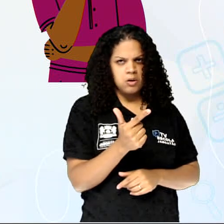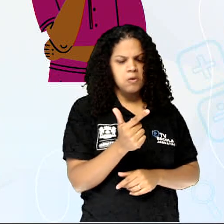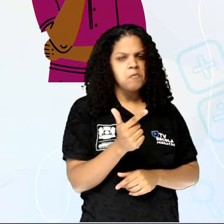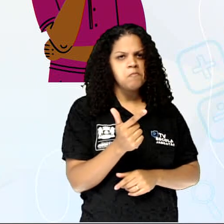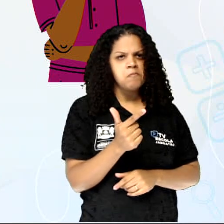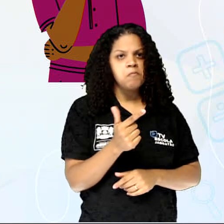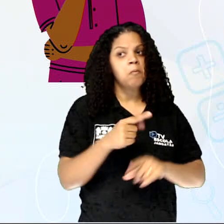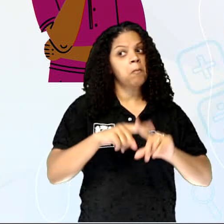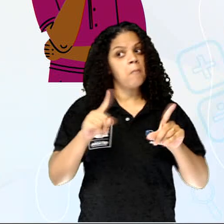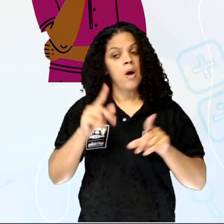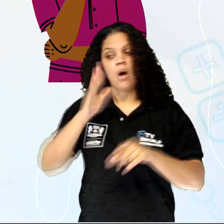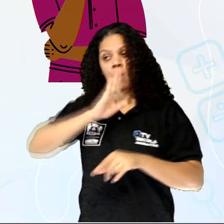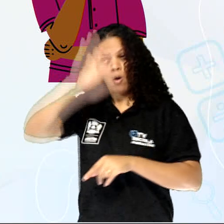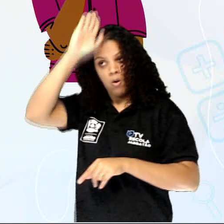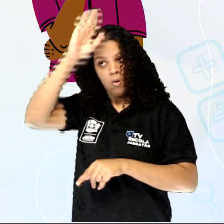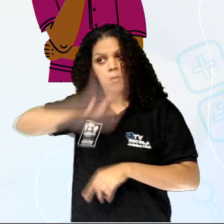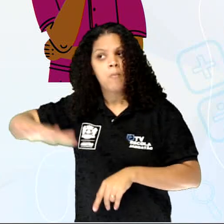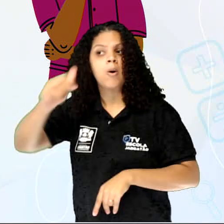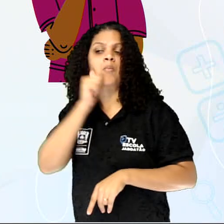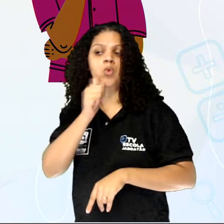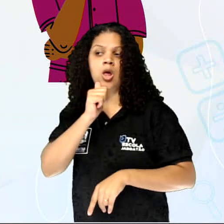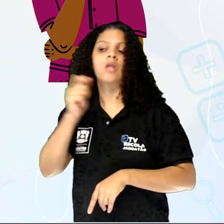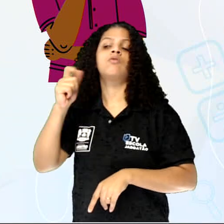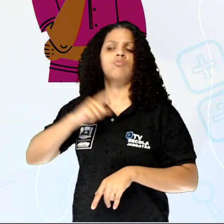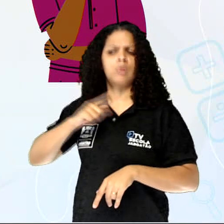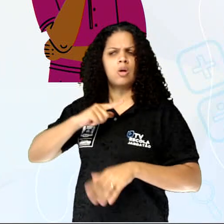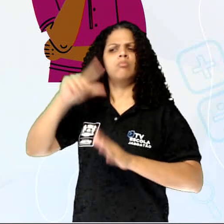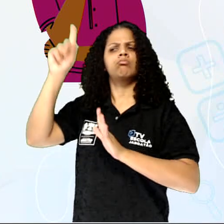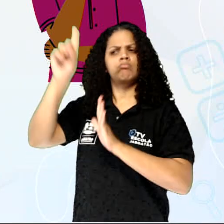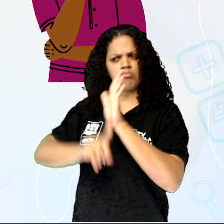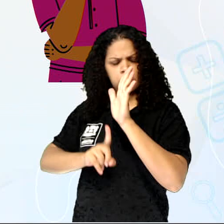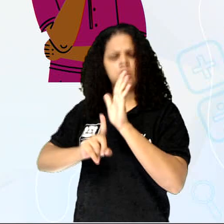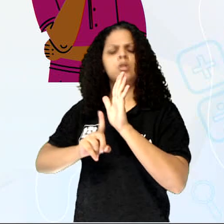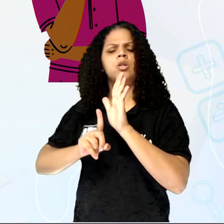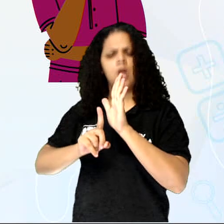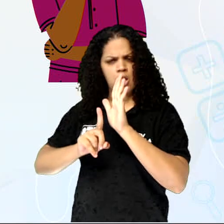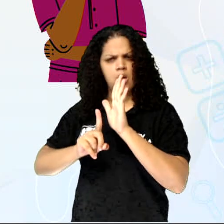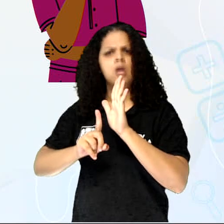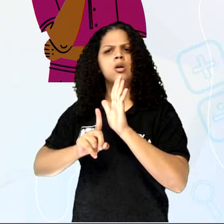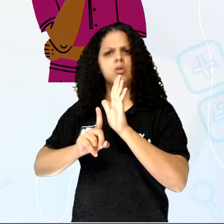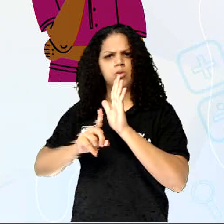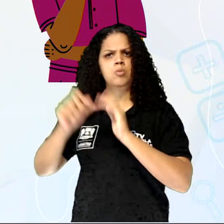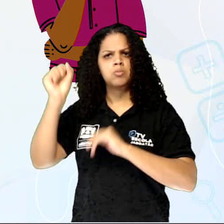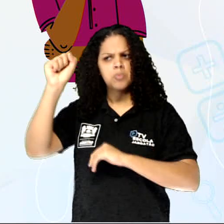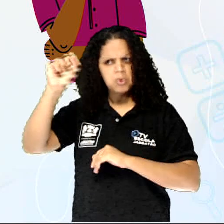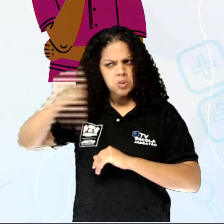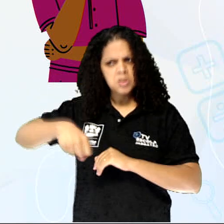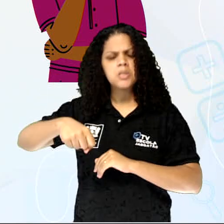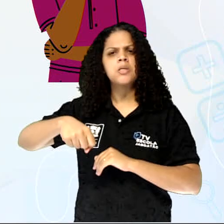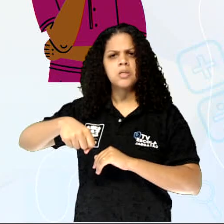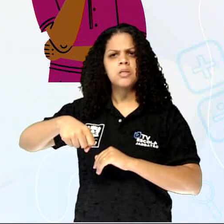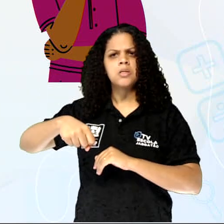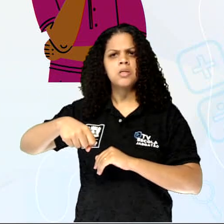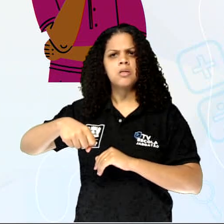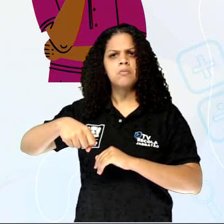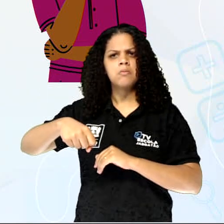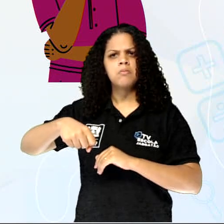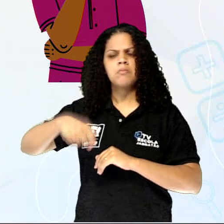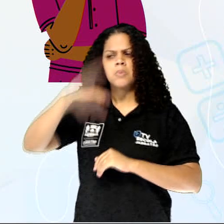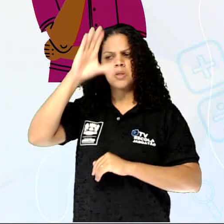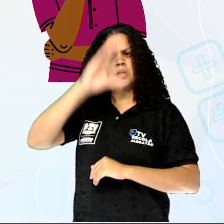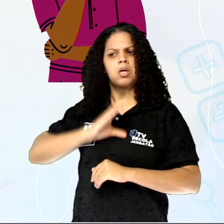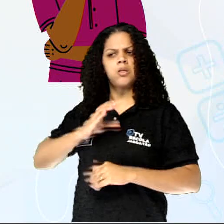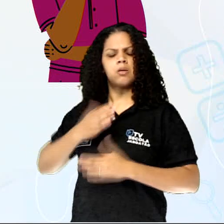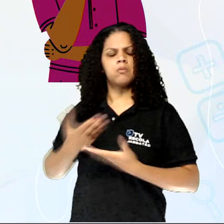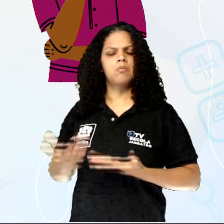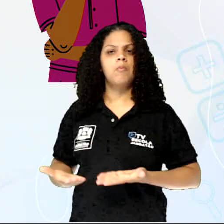mas em Roma, sim, em Roma, as mulheres, filhas de romanos, de famílias romanas, podiam ser consideradas